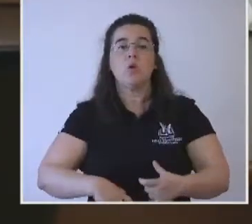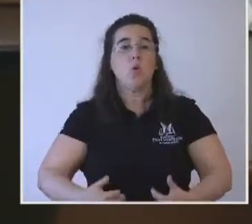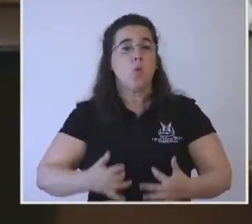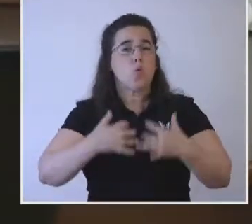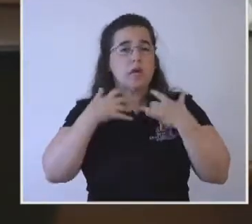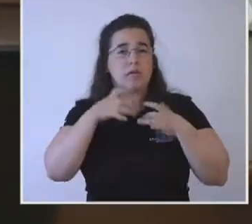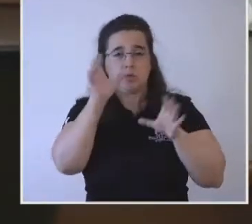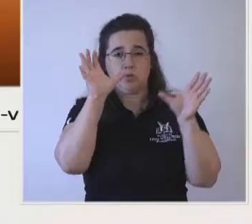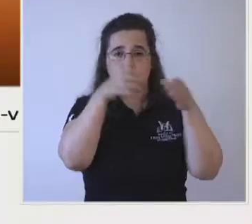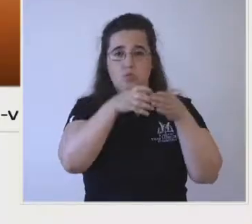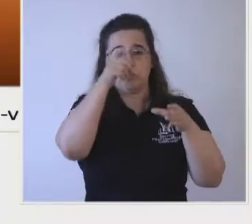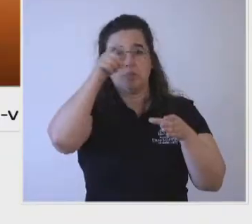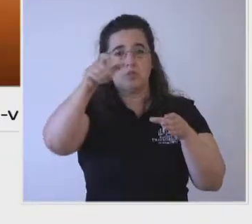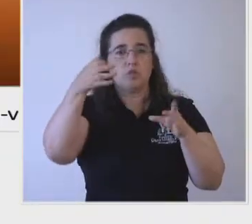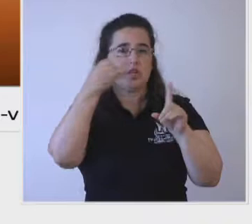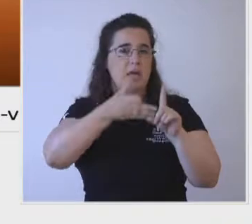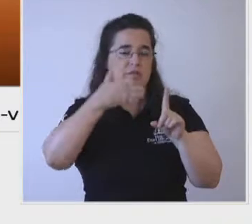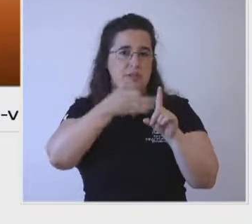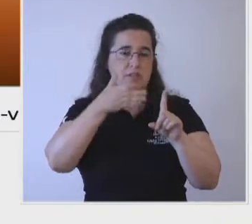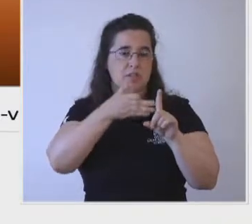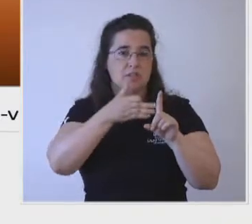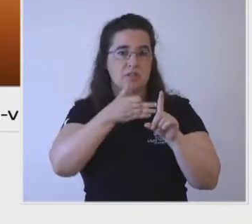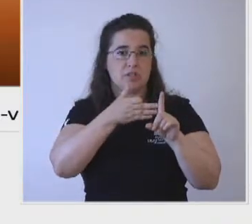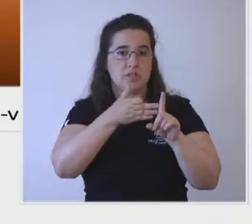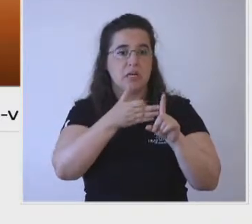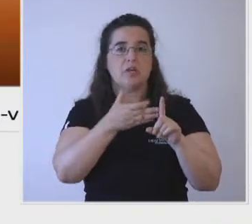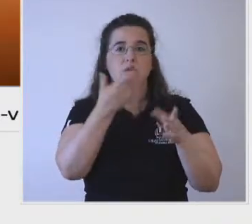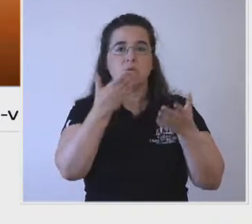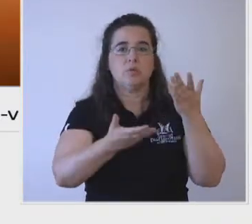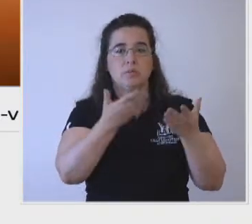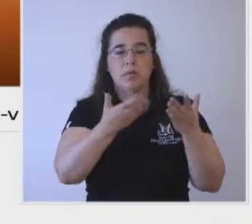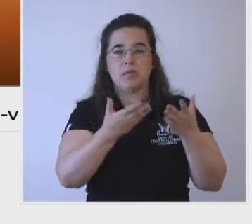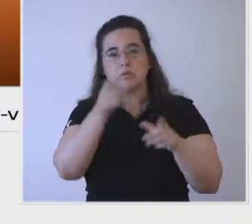os adventistas do que os não vegetarianos.